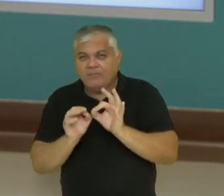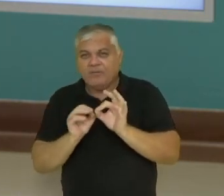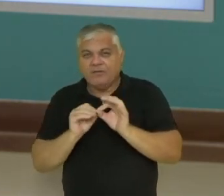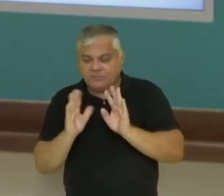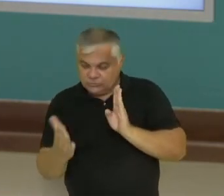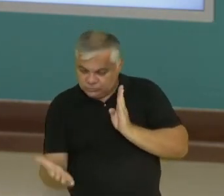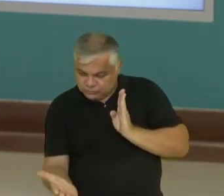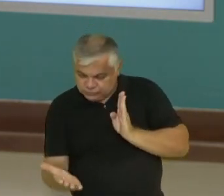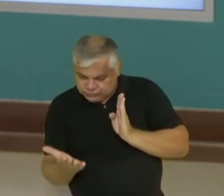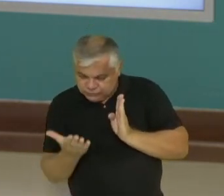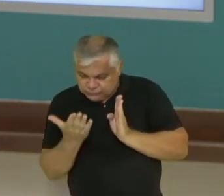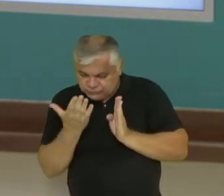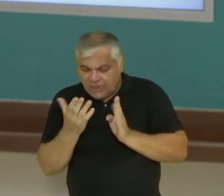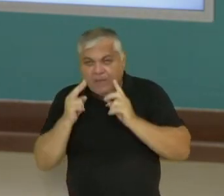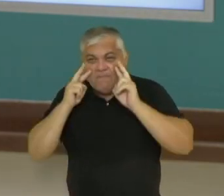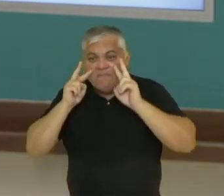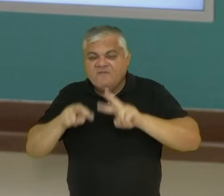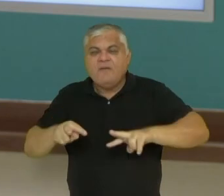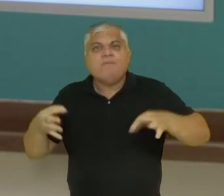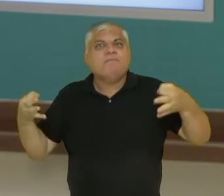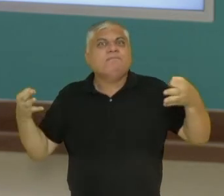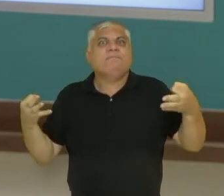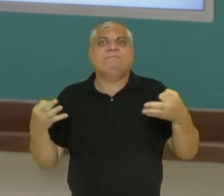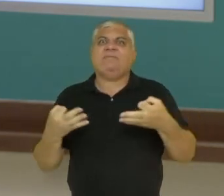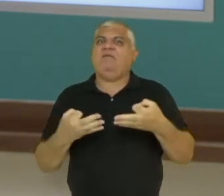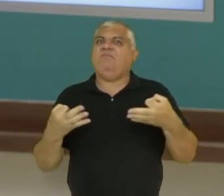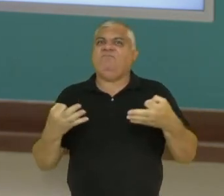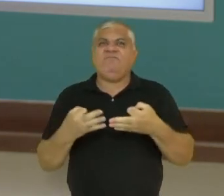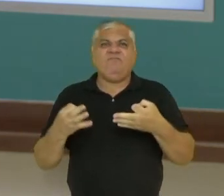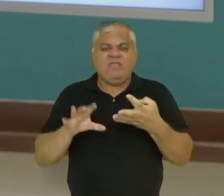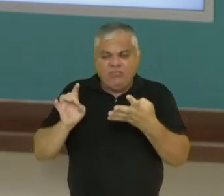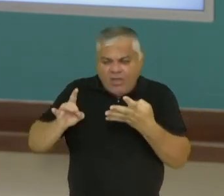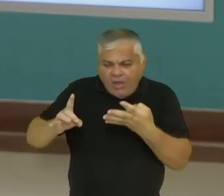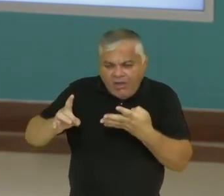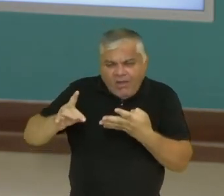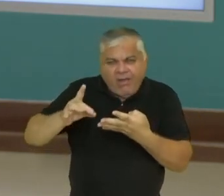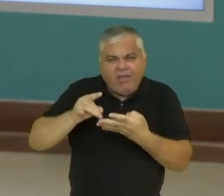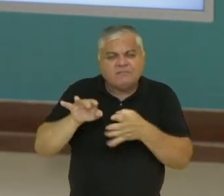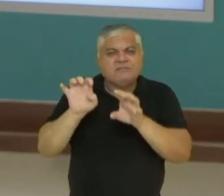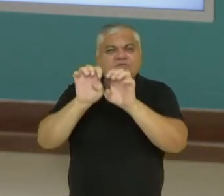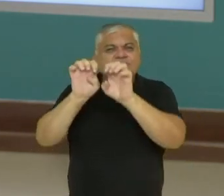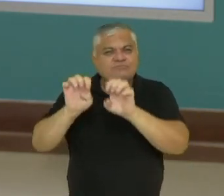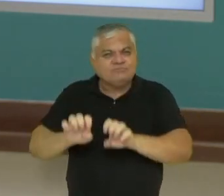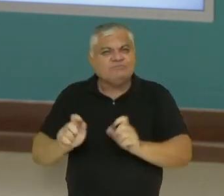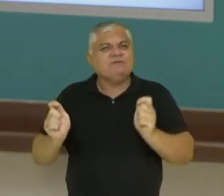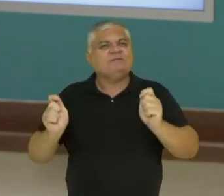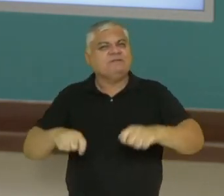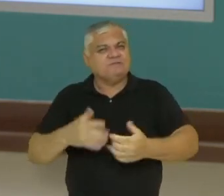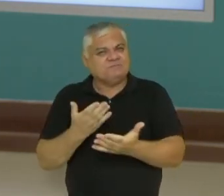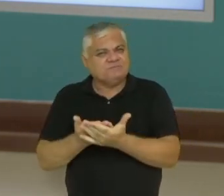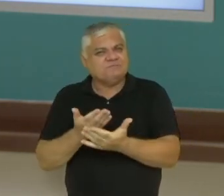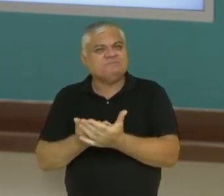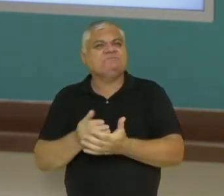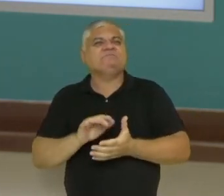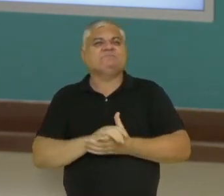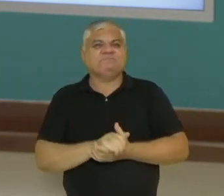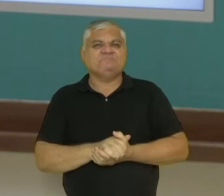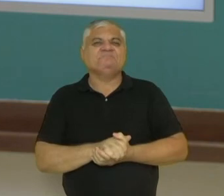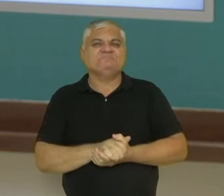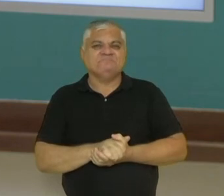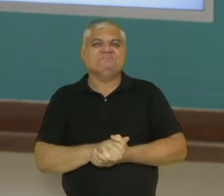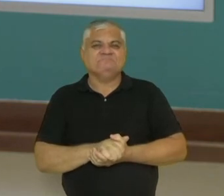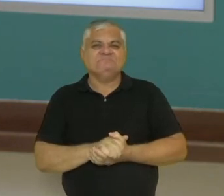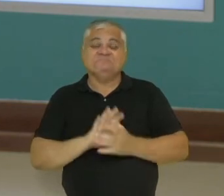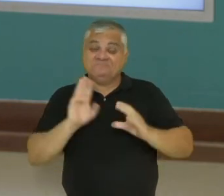então analisar perfeitamente cada estrutura que a gente deseja ali então estudar. No caso,